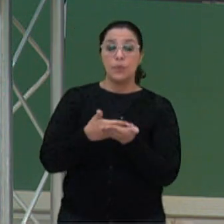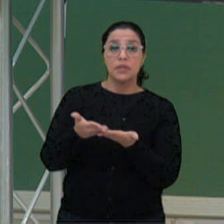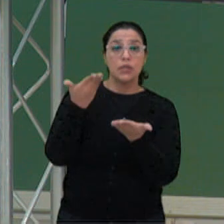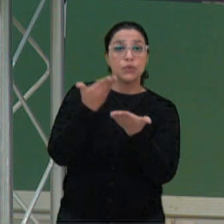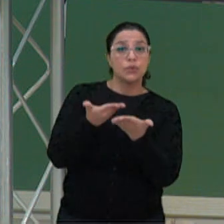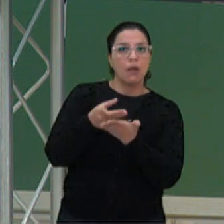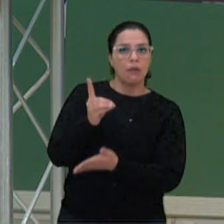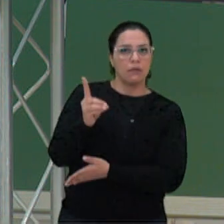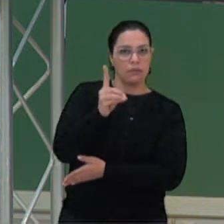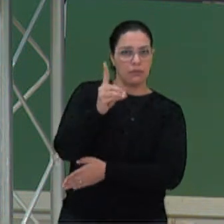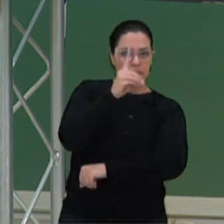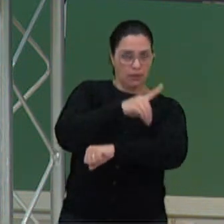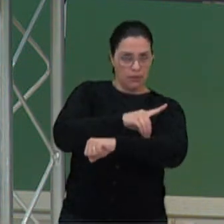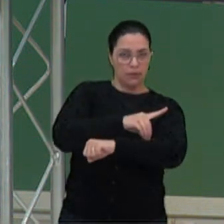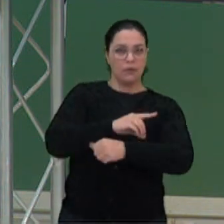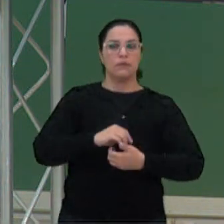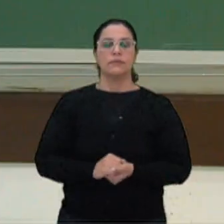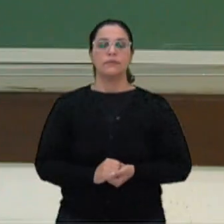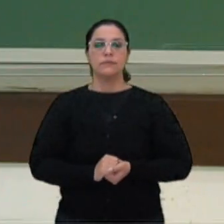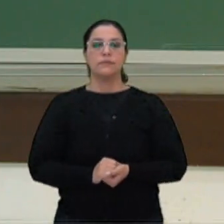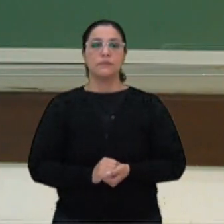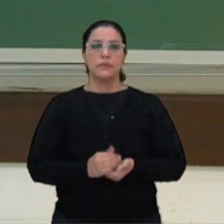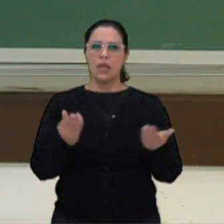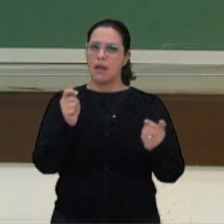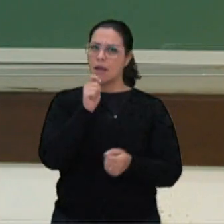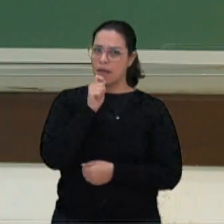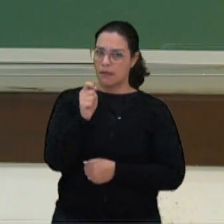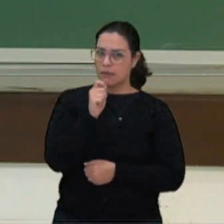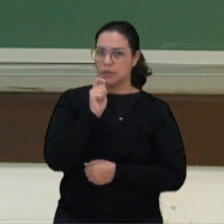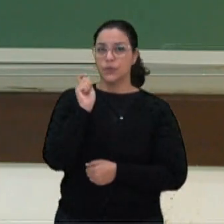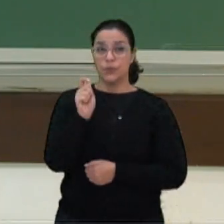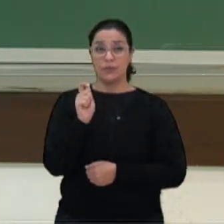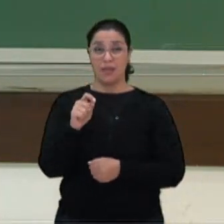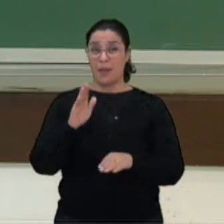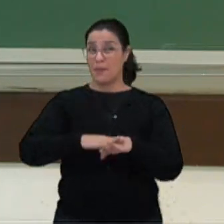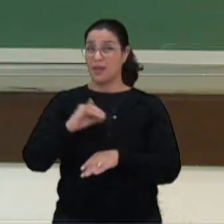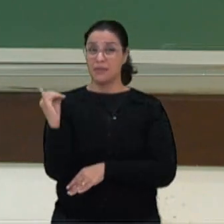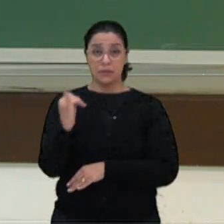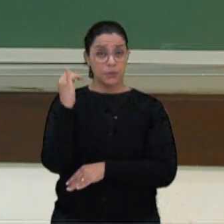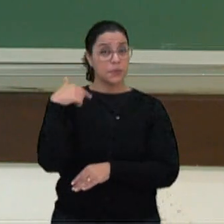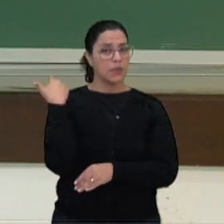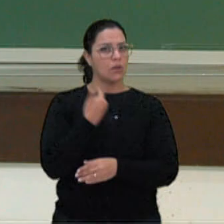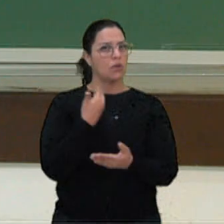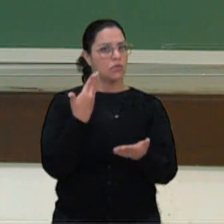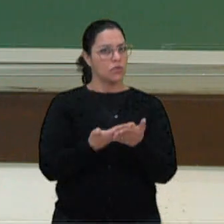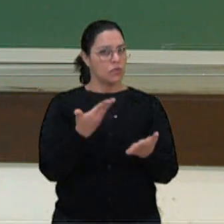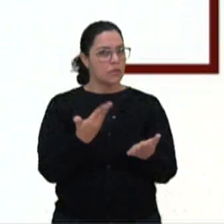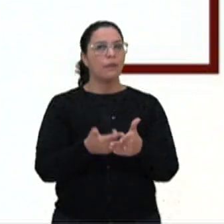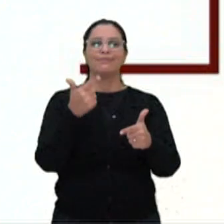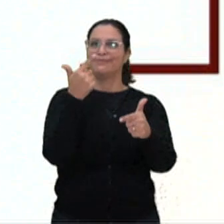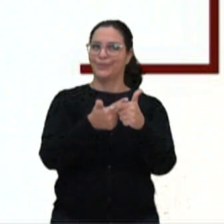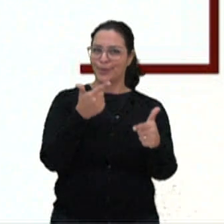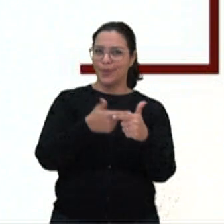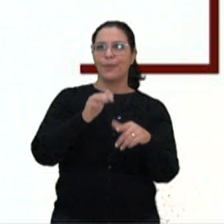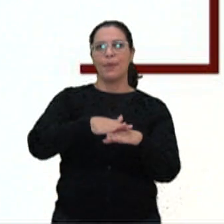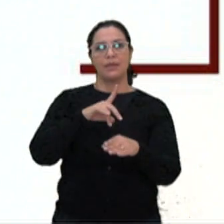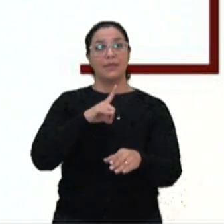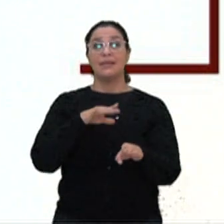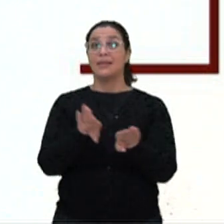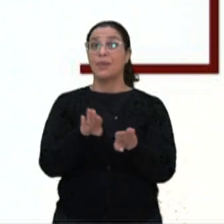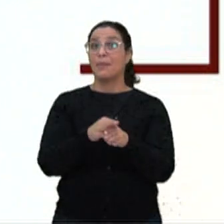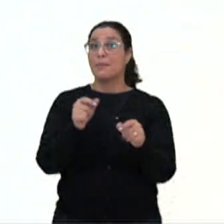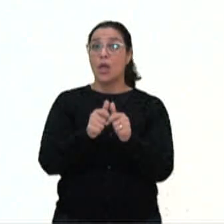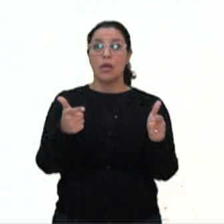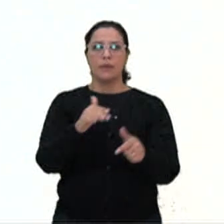falar da dengue, gente. Então, a dengue ainda é a mais importante para a gente, tá? A que mais causa problemas, a que mais causa